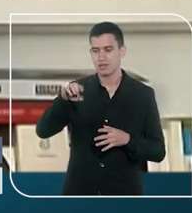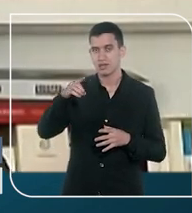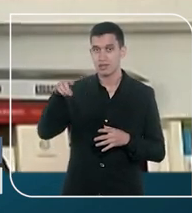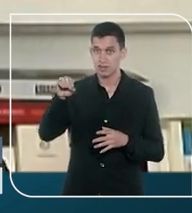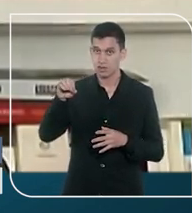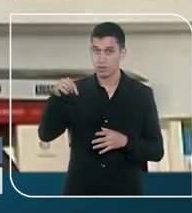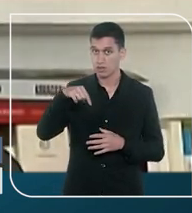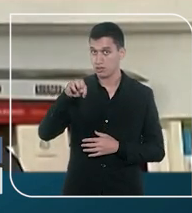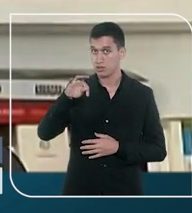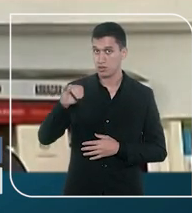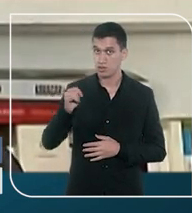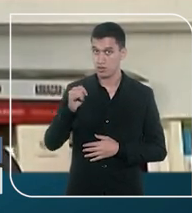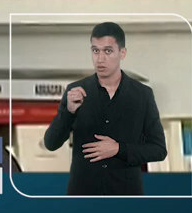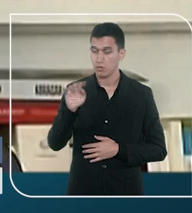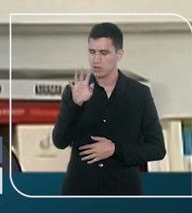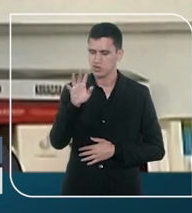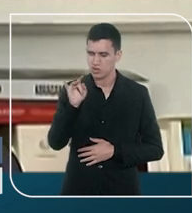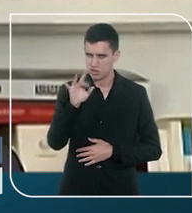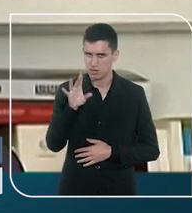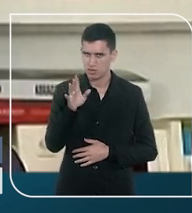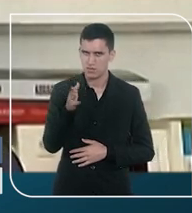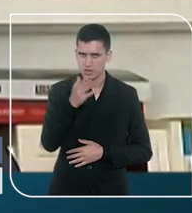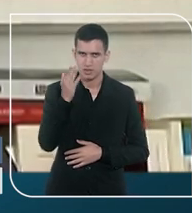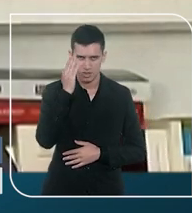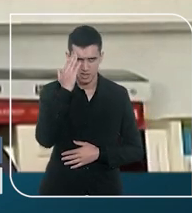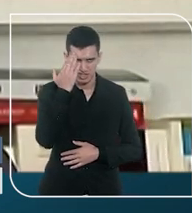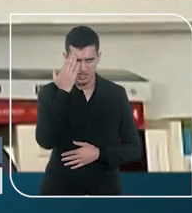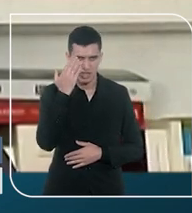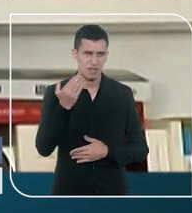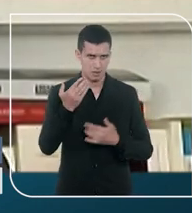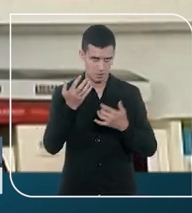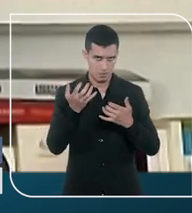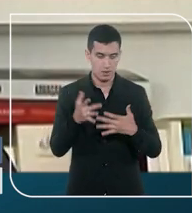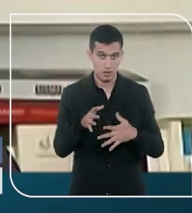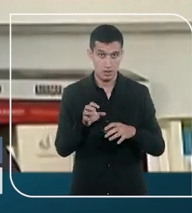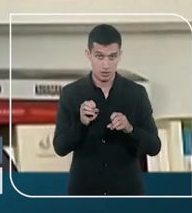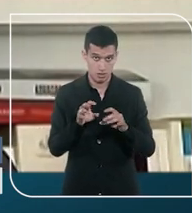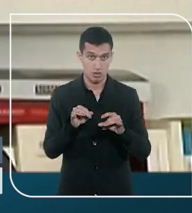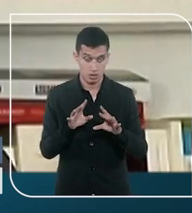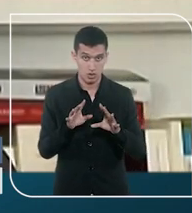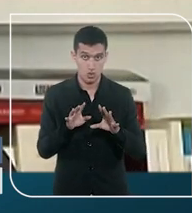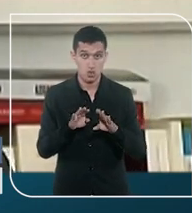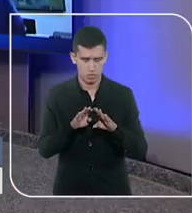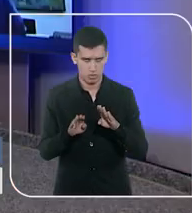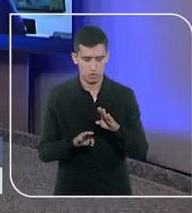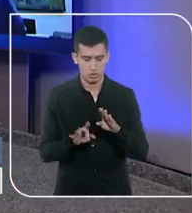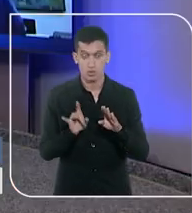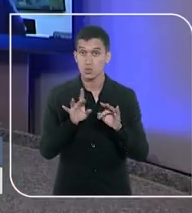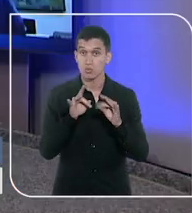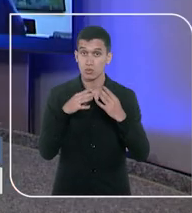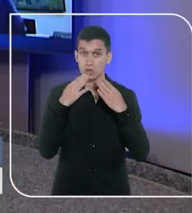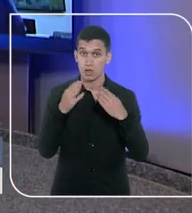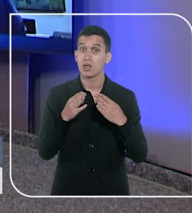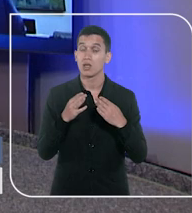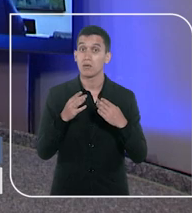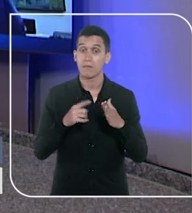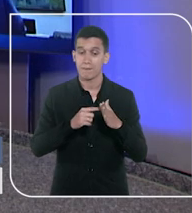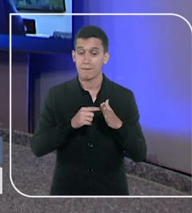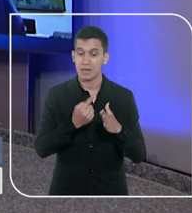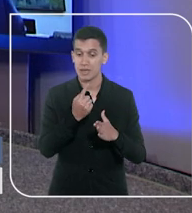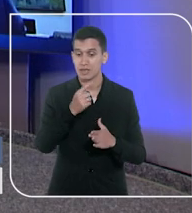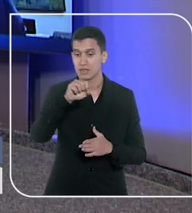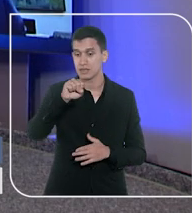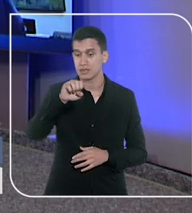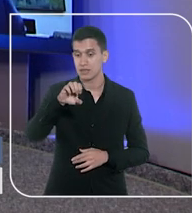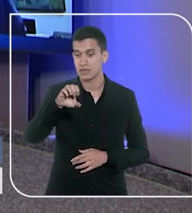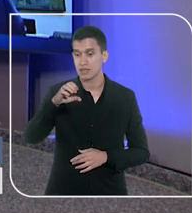que os nossos queridos amigos, em caráter didático mesmo, né? Com muita humildade, só para que todos entendam, quando a gente fala de primeira sessão,